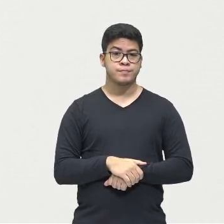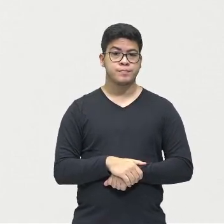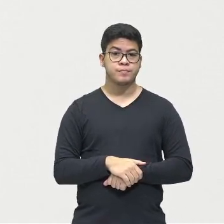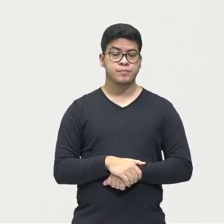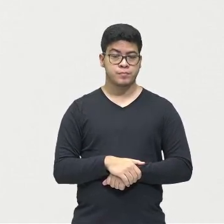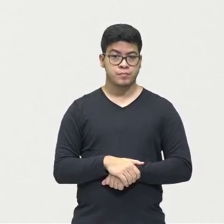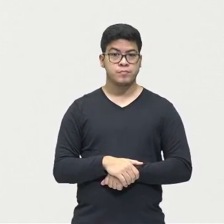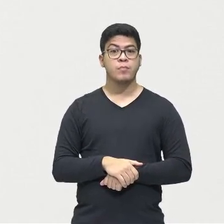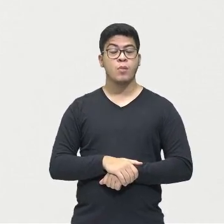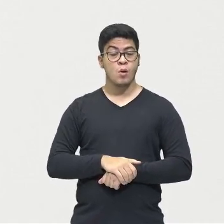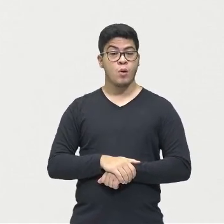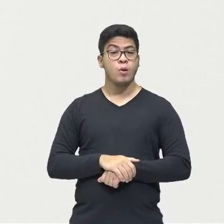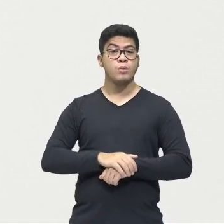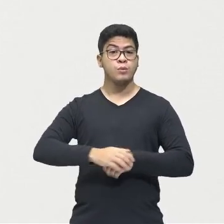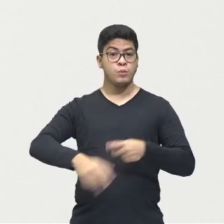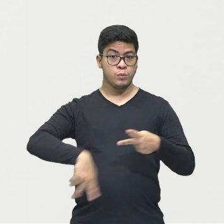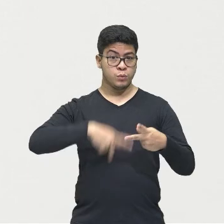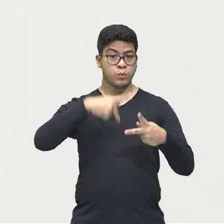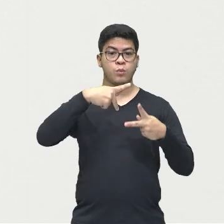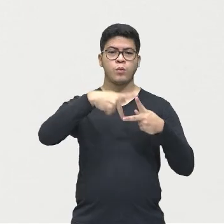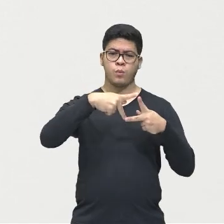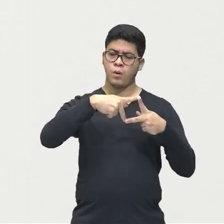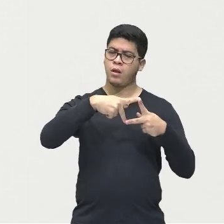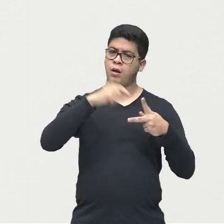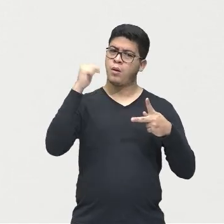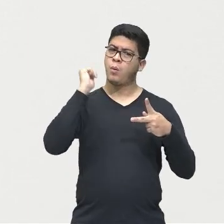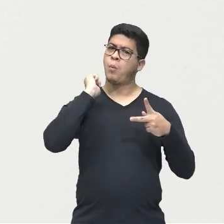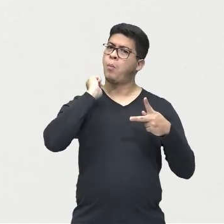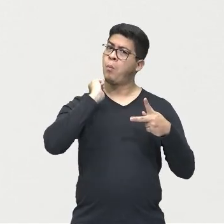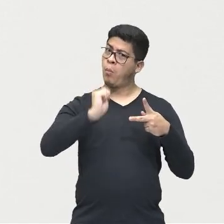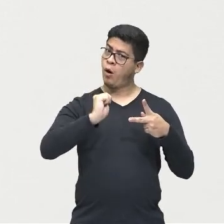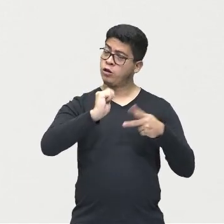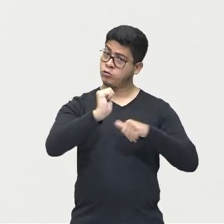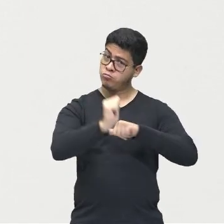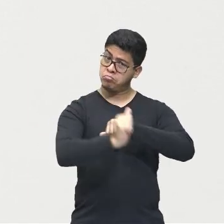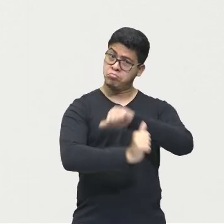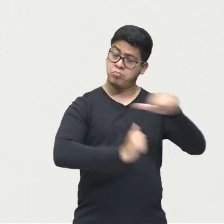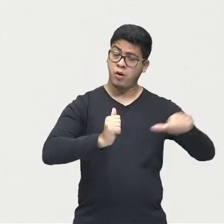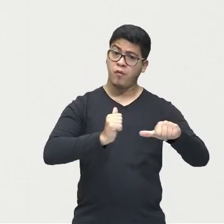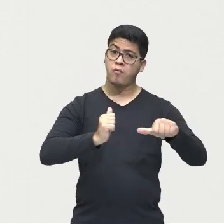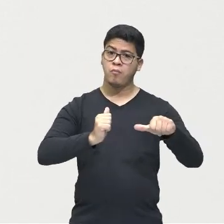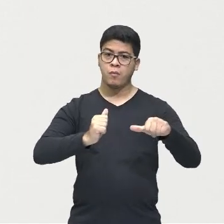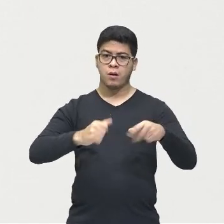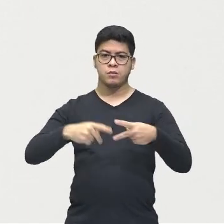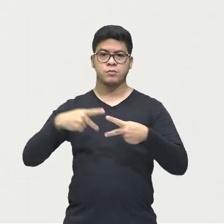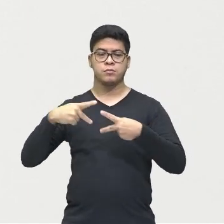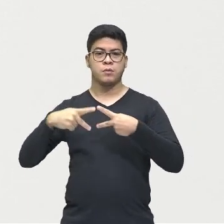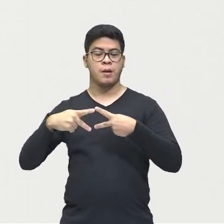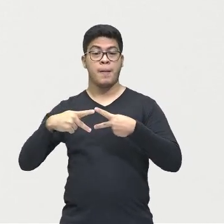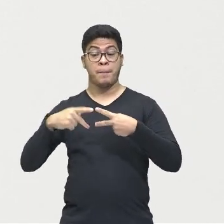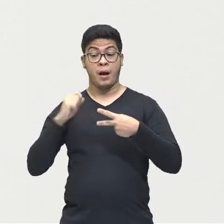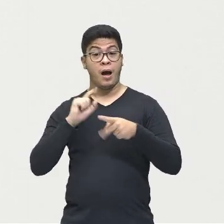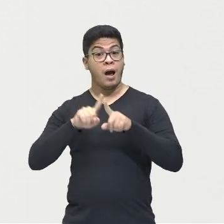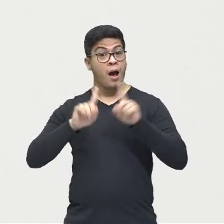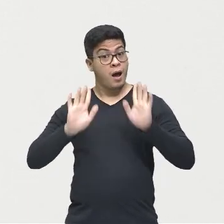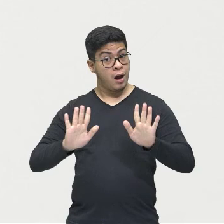o nosso quadrado pode ser um losango, sem problema nenhum. Mas nem todo